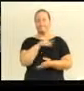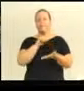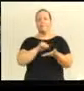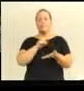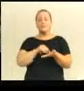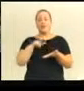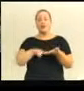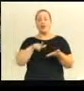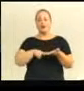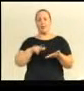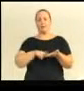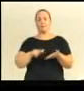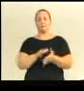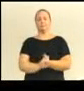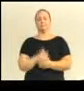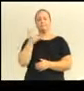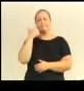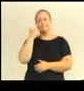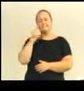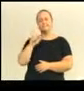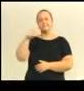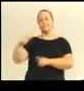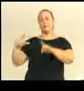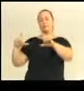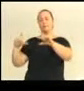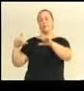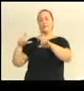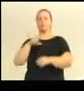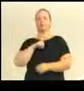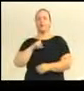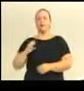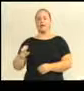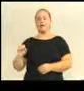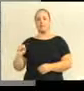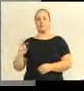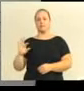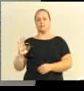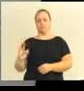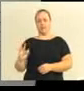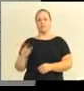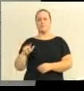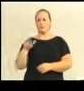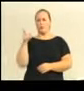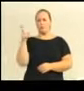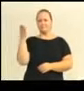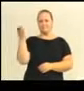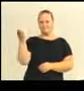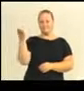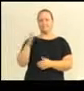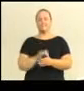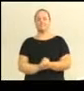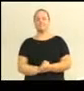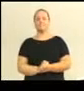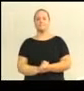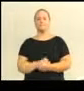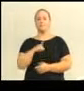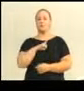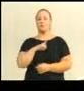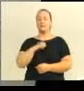saúde nós vamos ver ali na sequência das fotos têm sf é como esse que aparece agora aqui em blumenau que tem cerca de 30 medicamentos